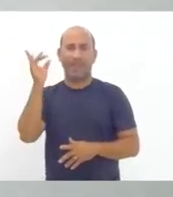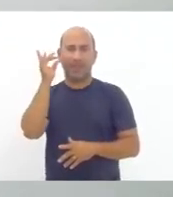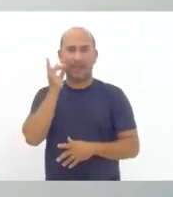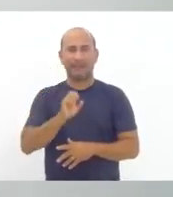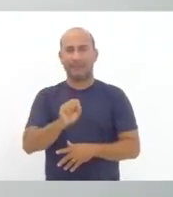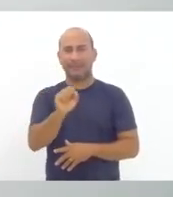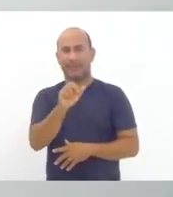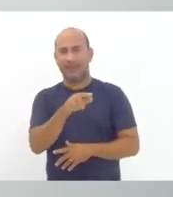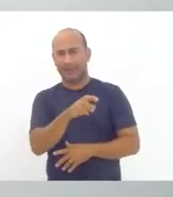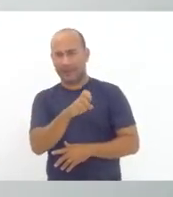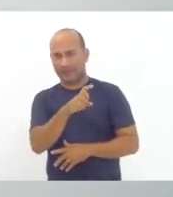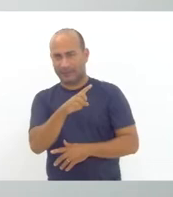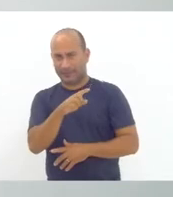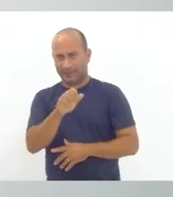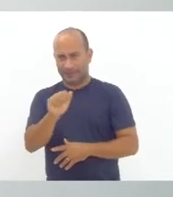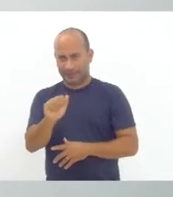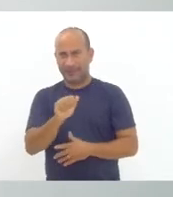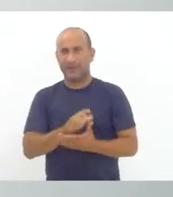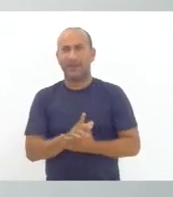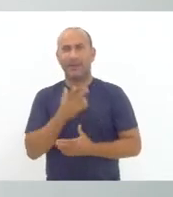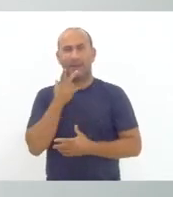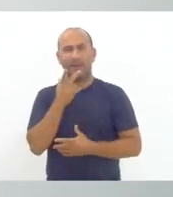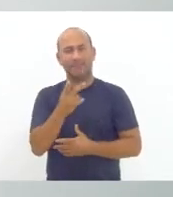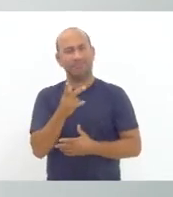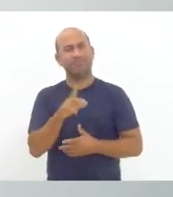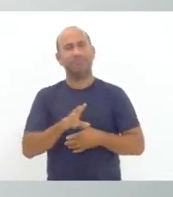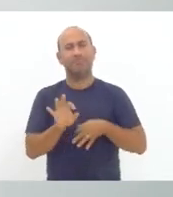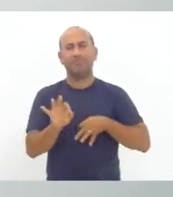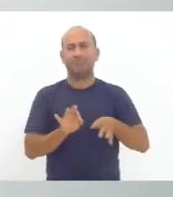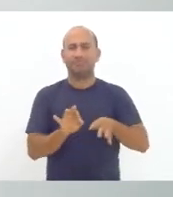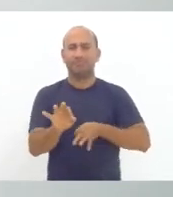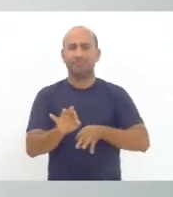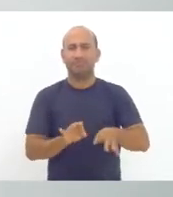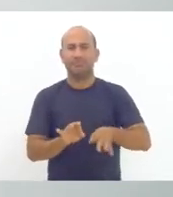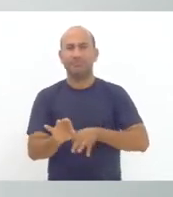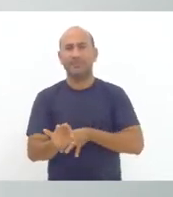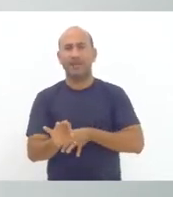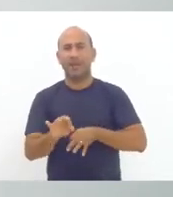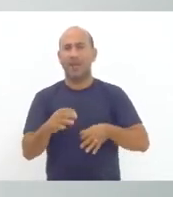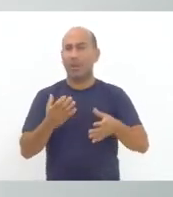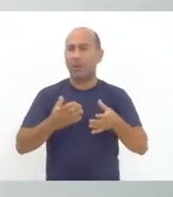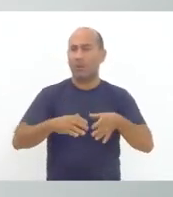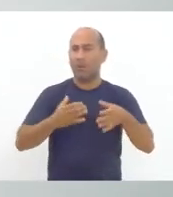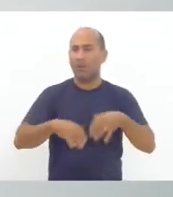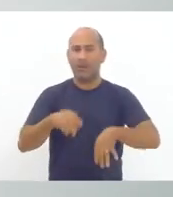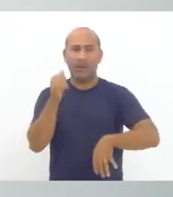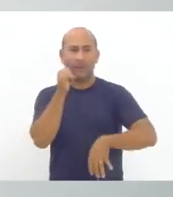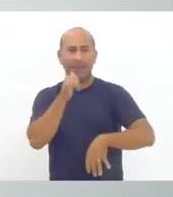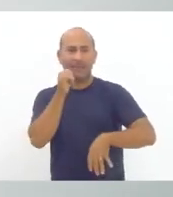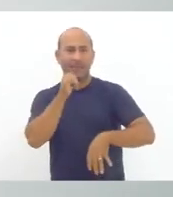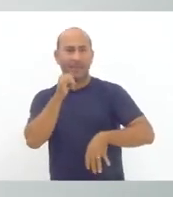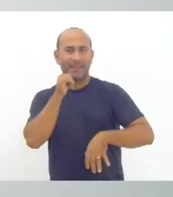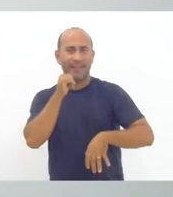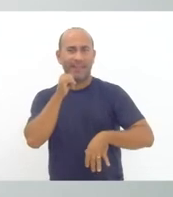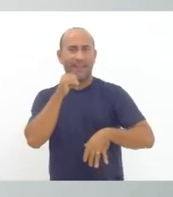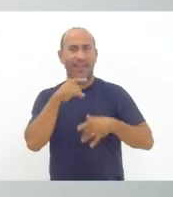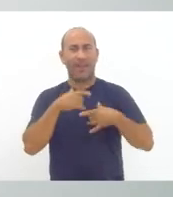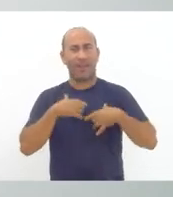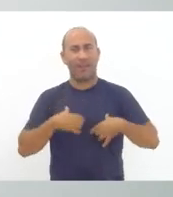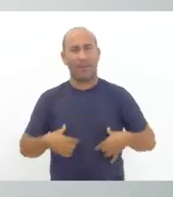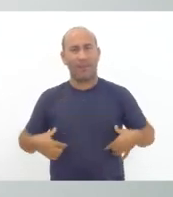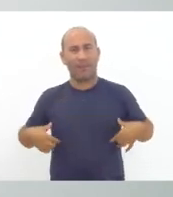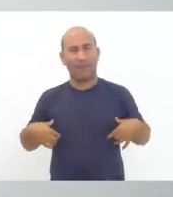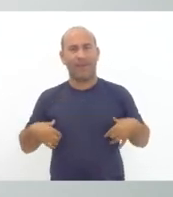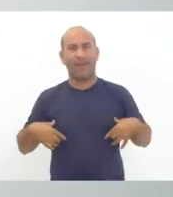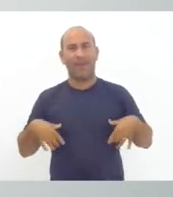ele se destacou por idealizar e produzir o concurso garota da laje um grande sucesso com repercussão Nacional